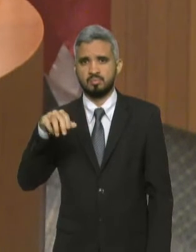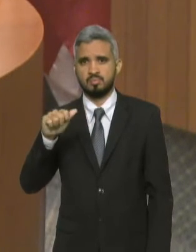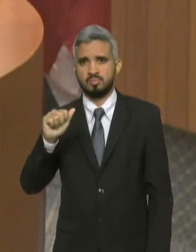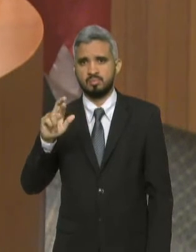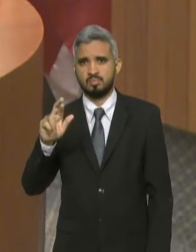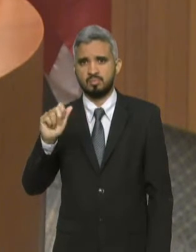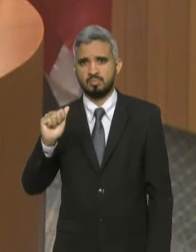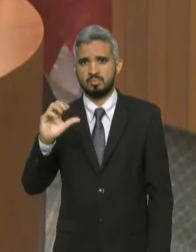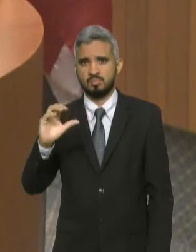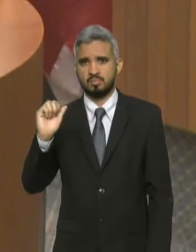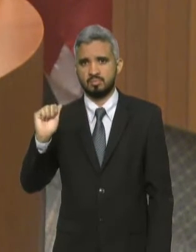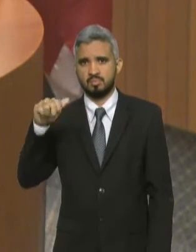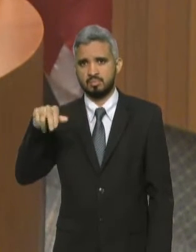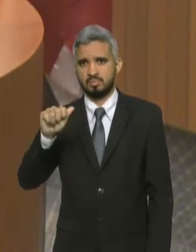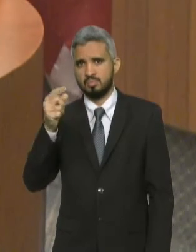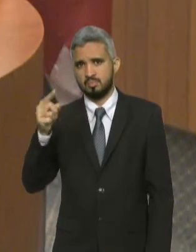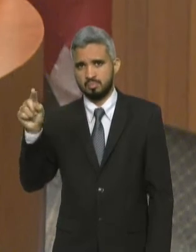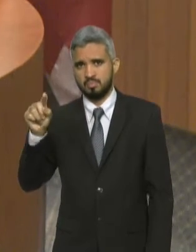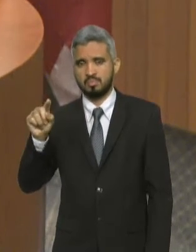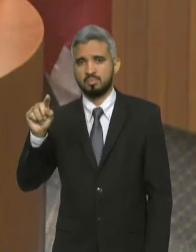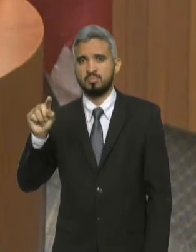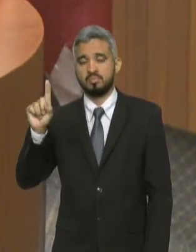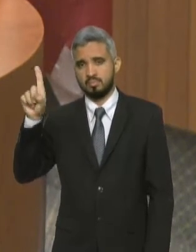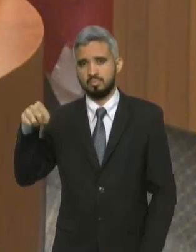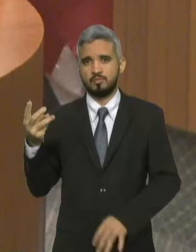viúva e esposa de Humberto,